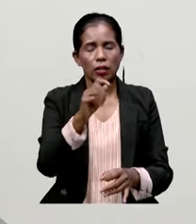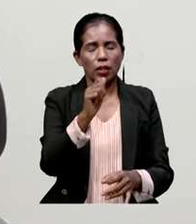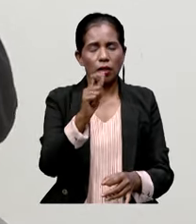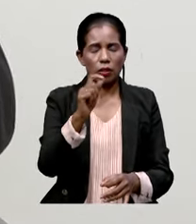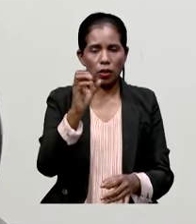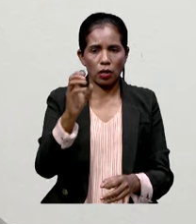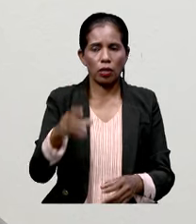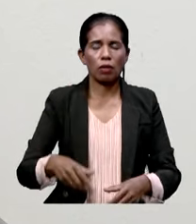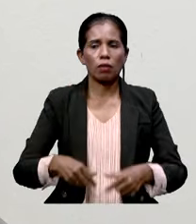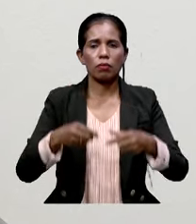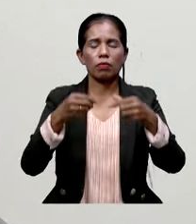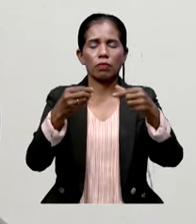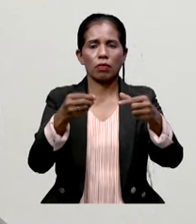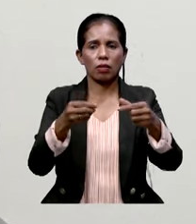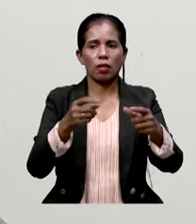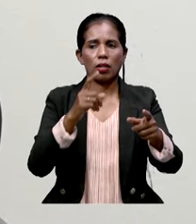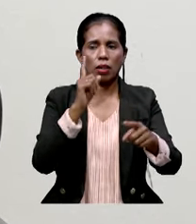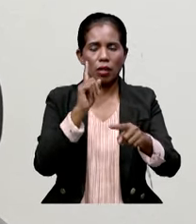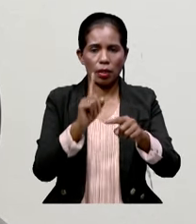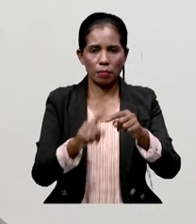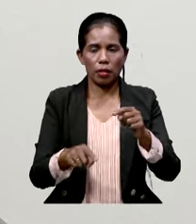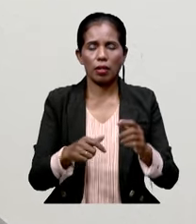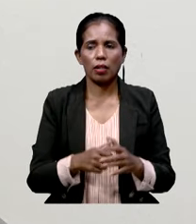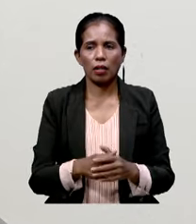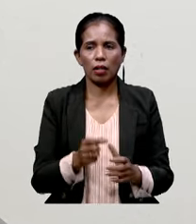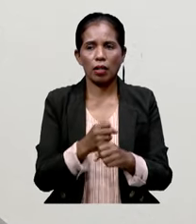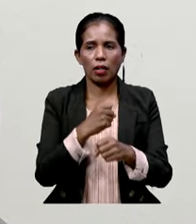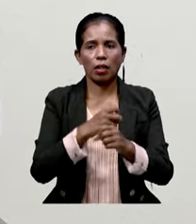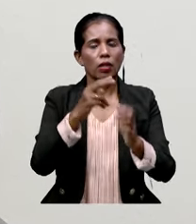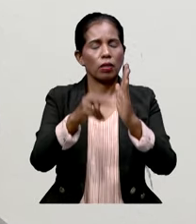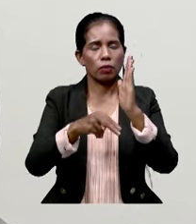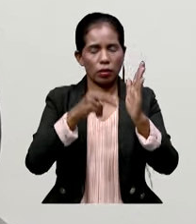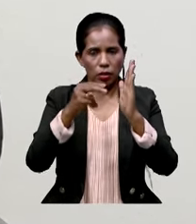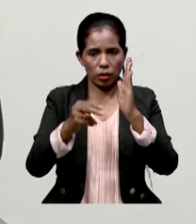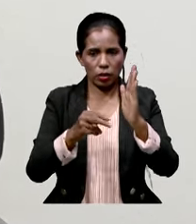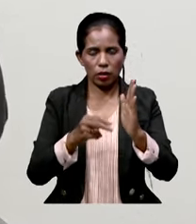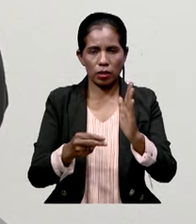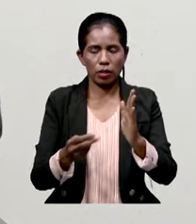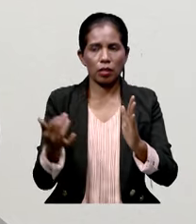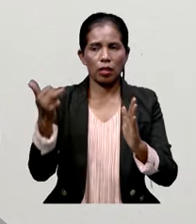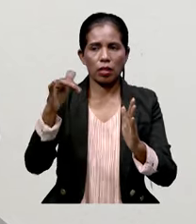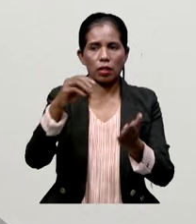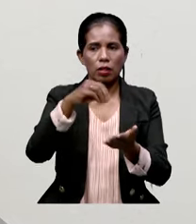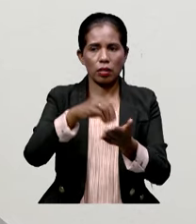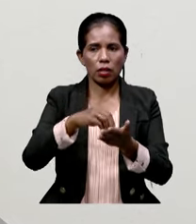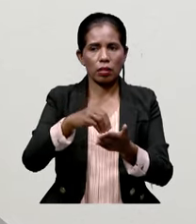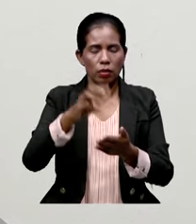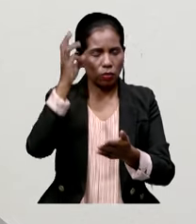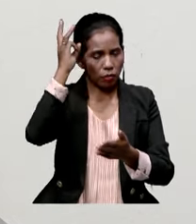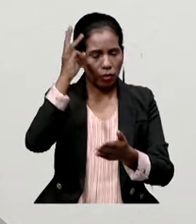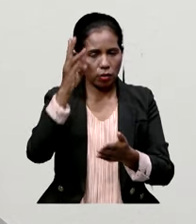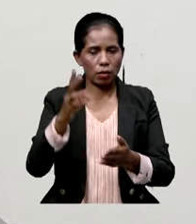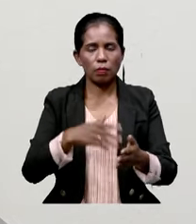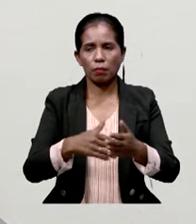tutela, for orientação a tu labele, a halo notícia nebe, cria confusão em público, e